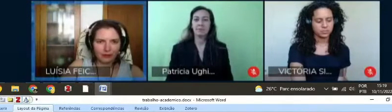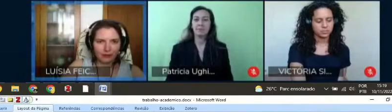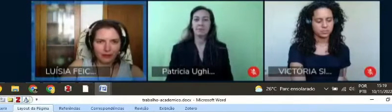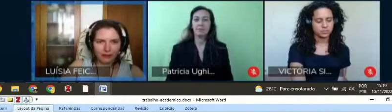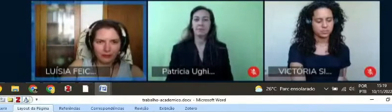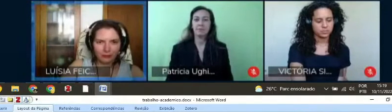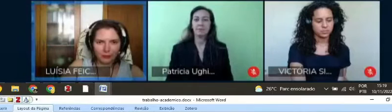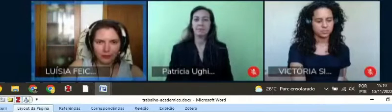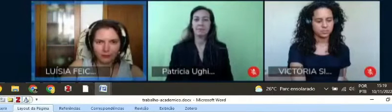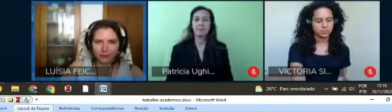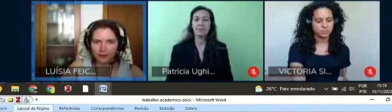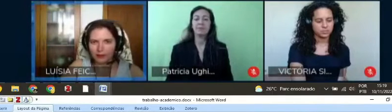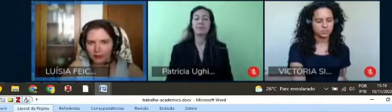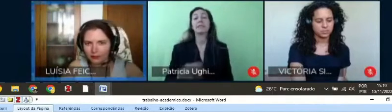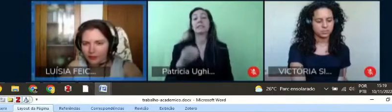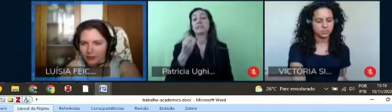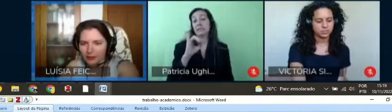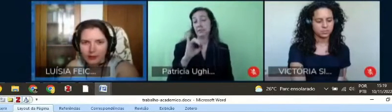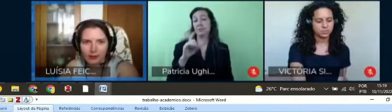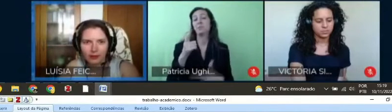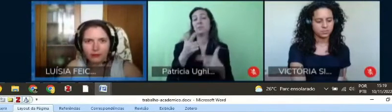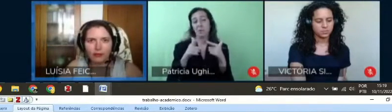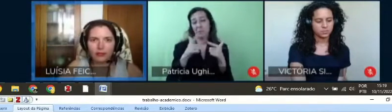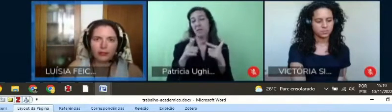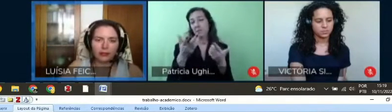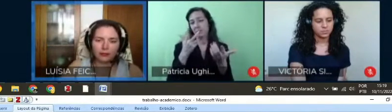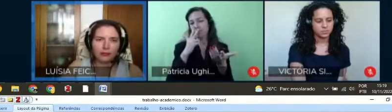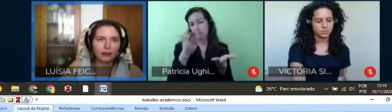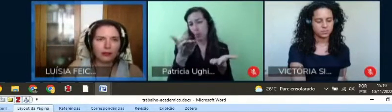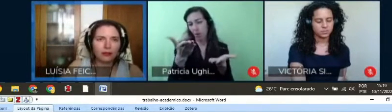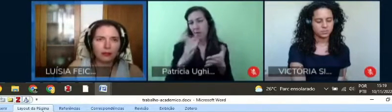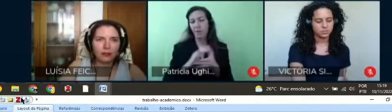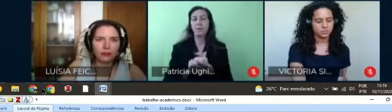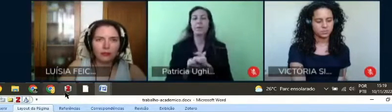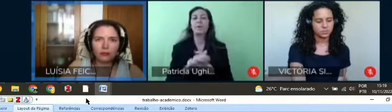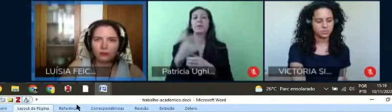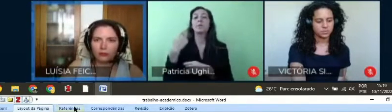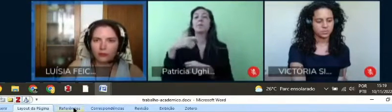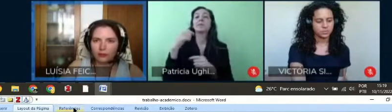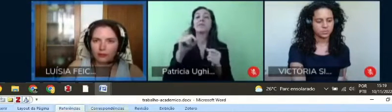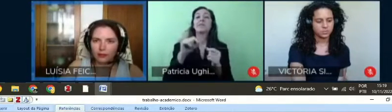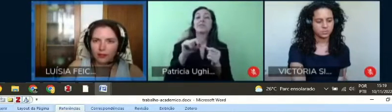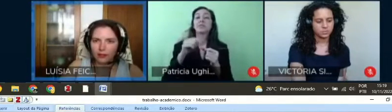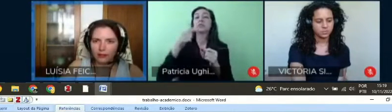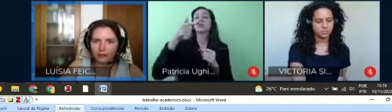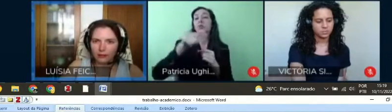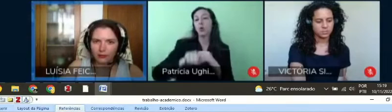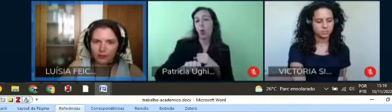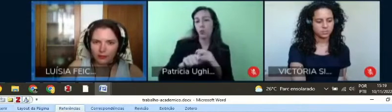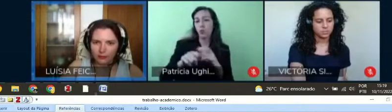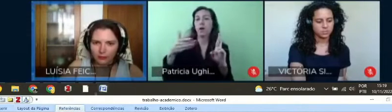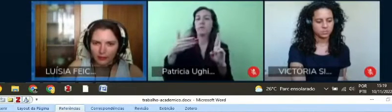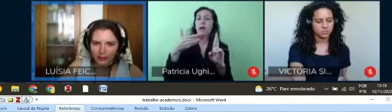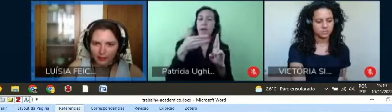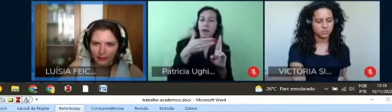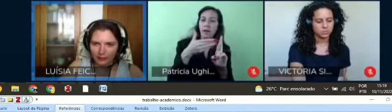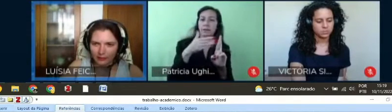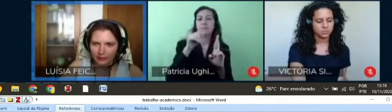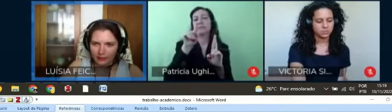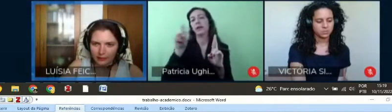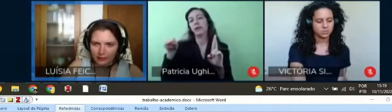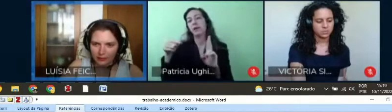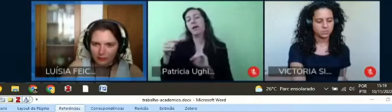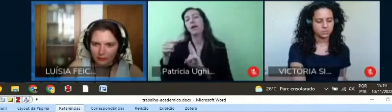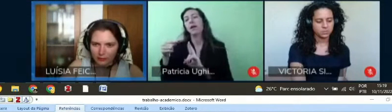Tá, então quando der algum problema, daí a gente vai ter que ir aqui de novo nas referências, referência